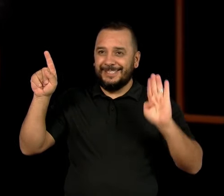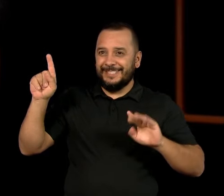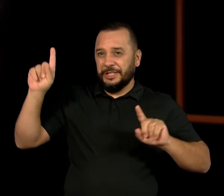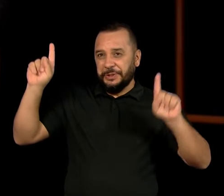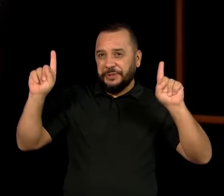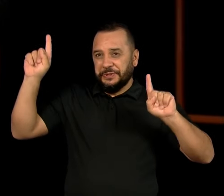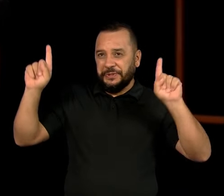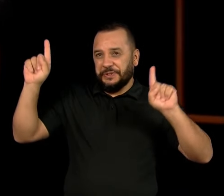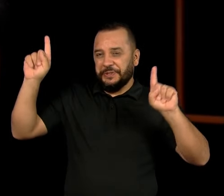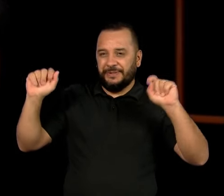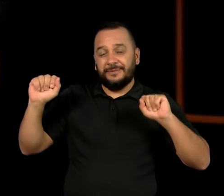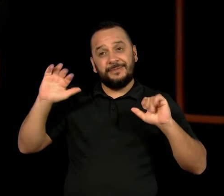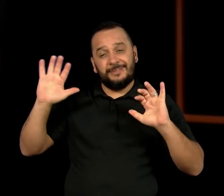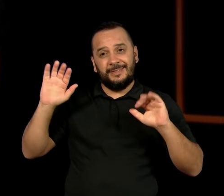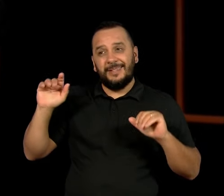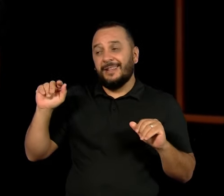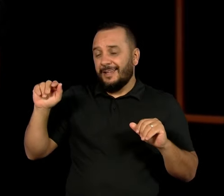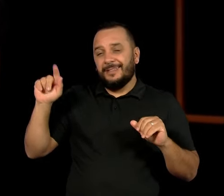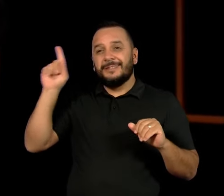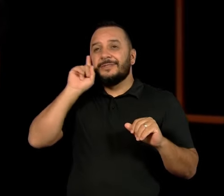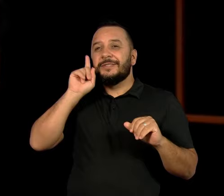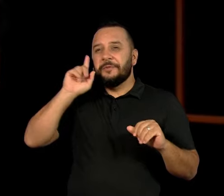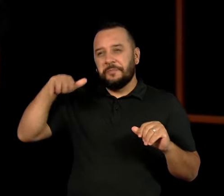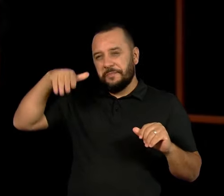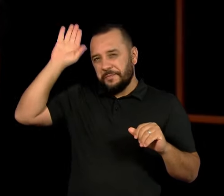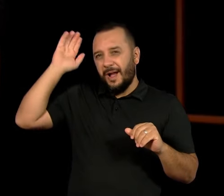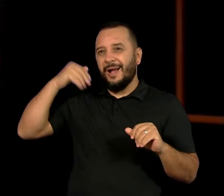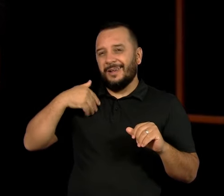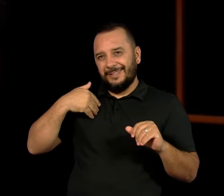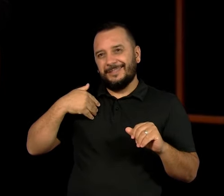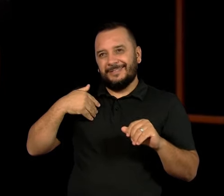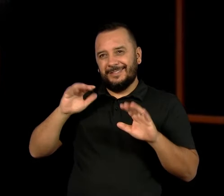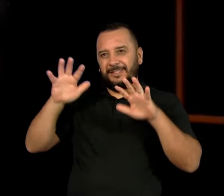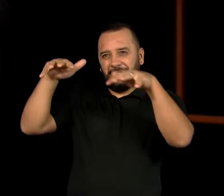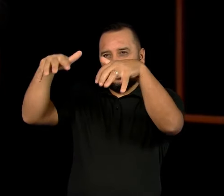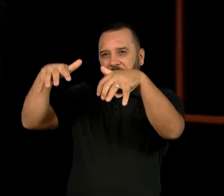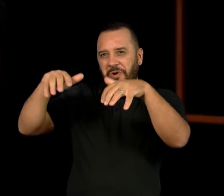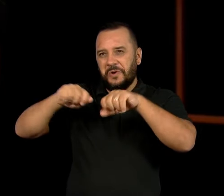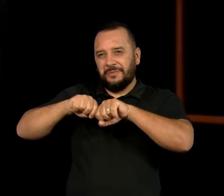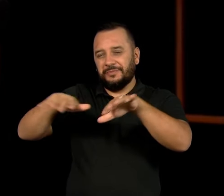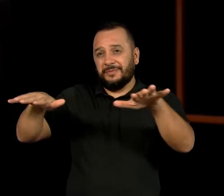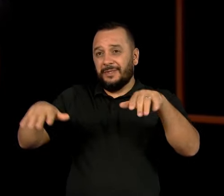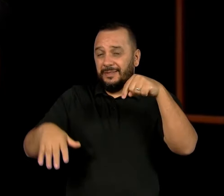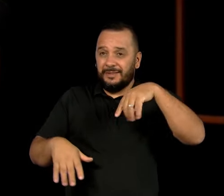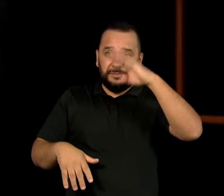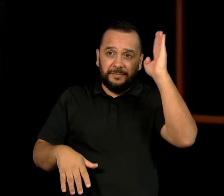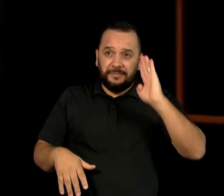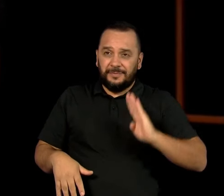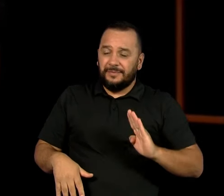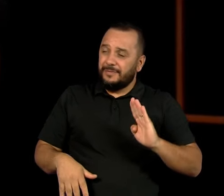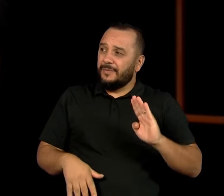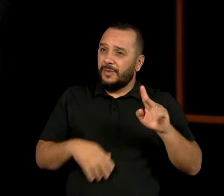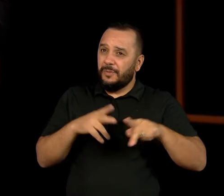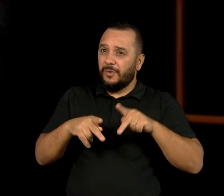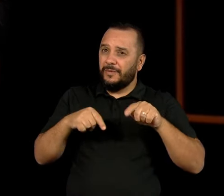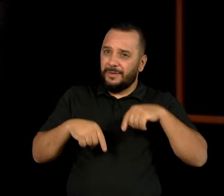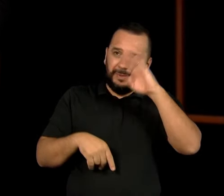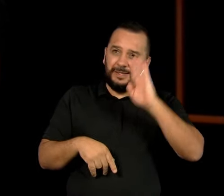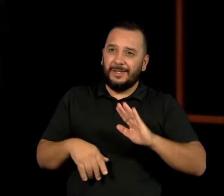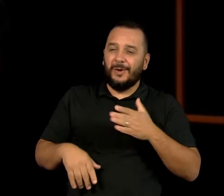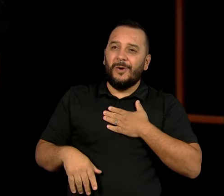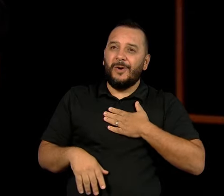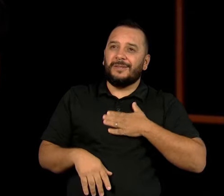o gênero foi mais explorado, talvez a aptidão do brasileiro, a vontade do brasileiro da